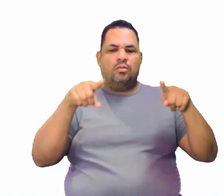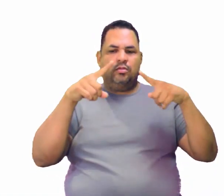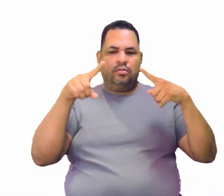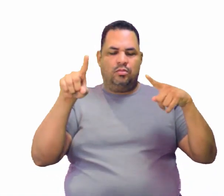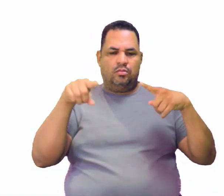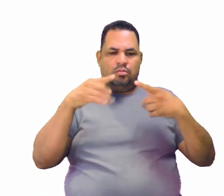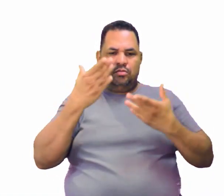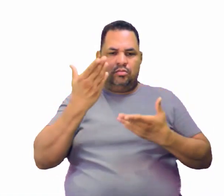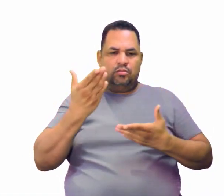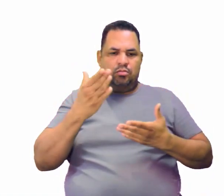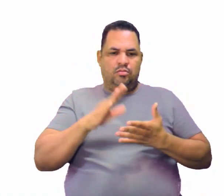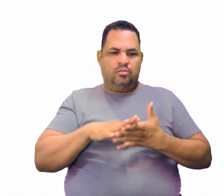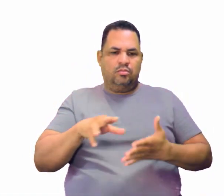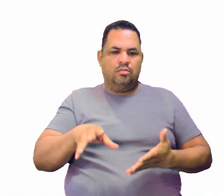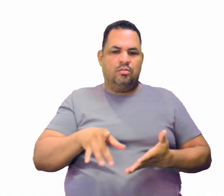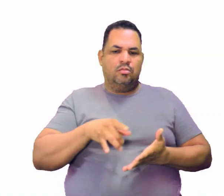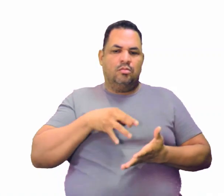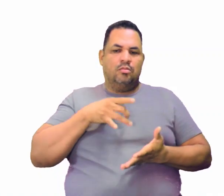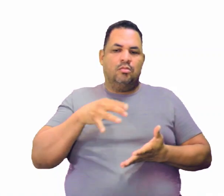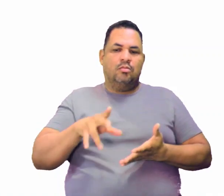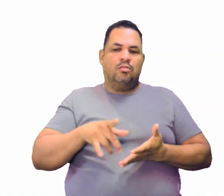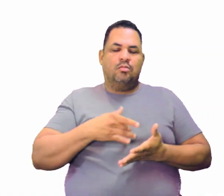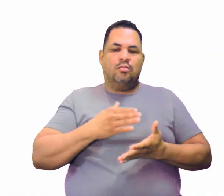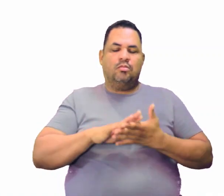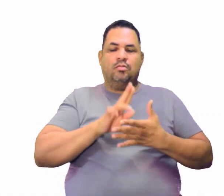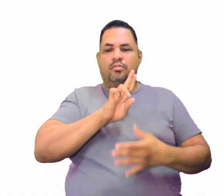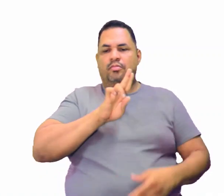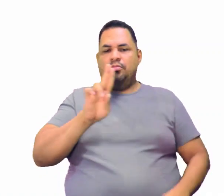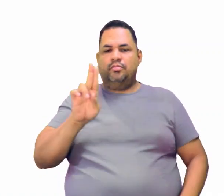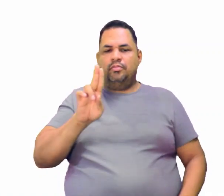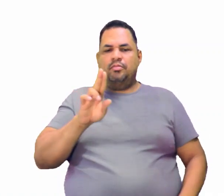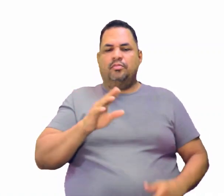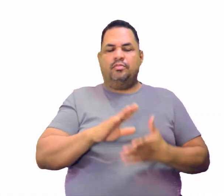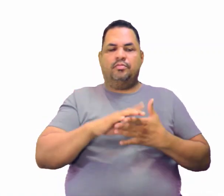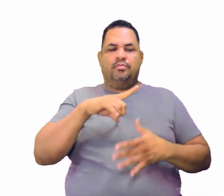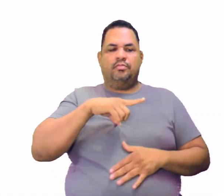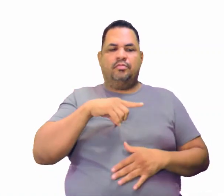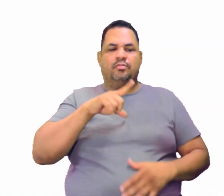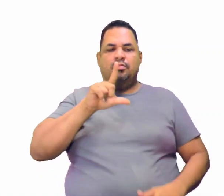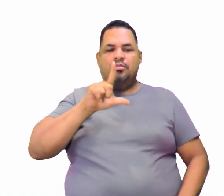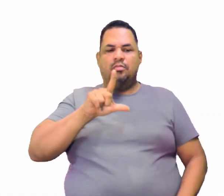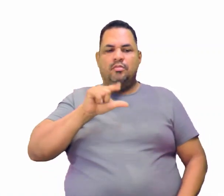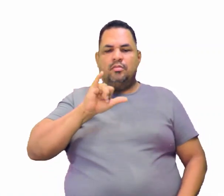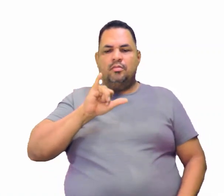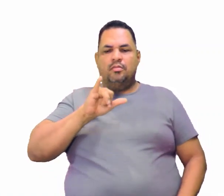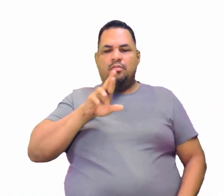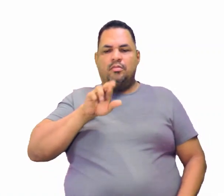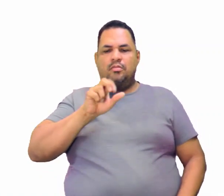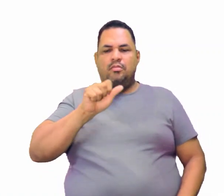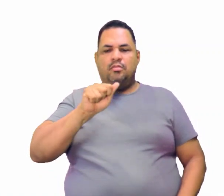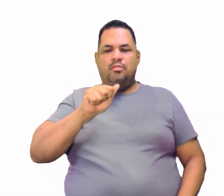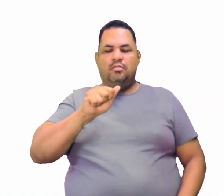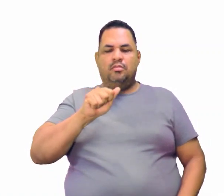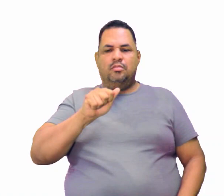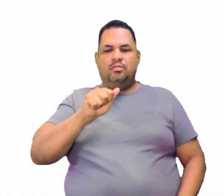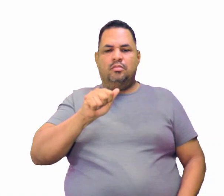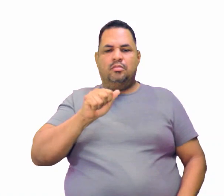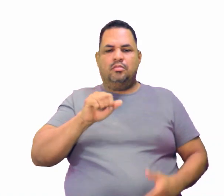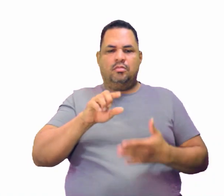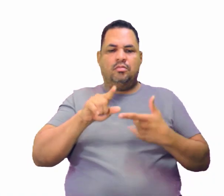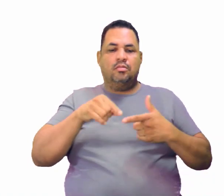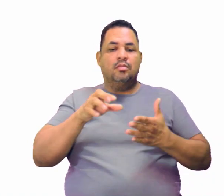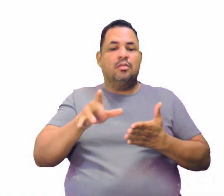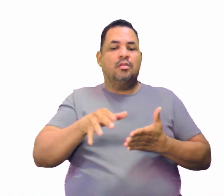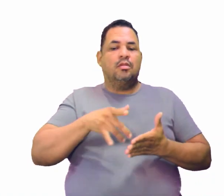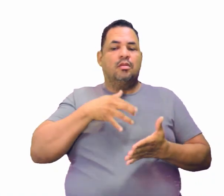musical. Esse instrumento musical tinha um nome, né? Era uma lira. Exatamente,